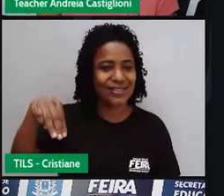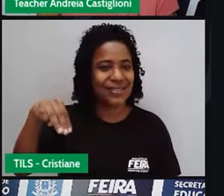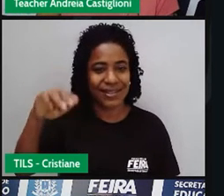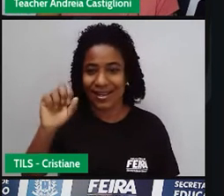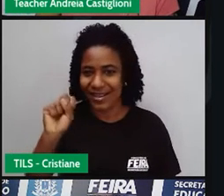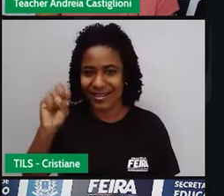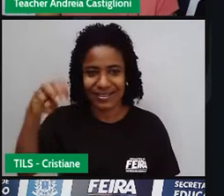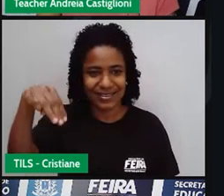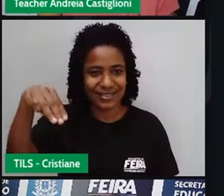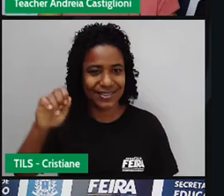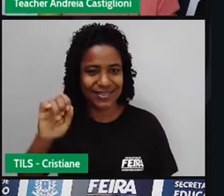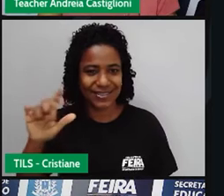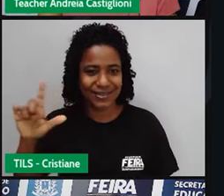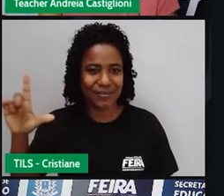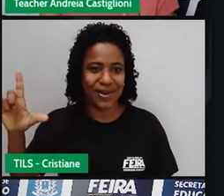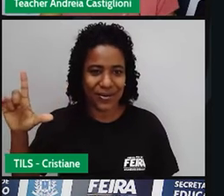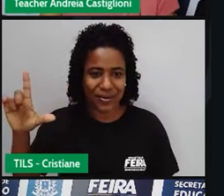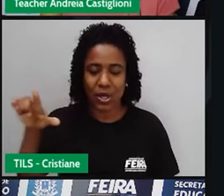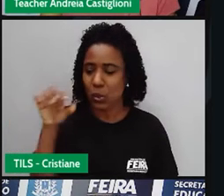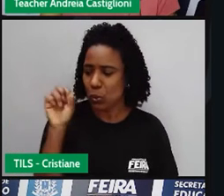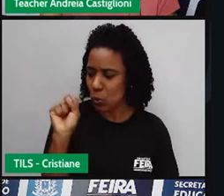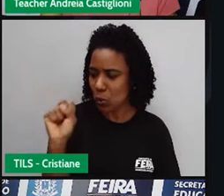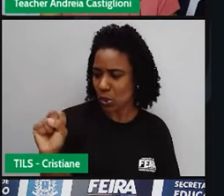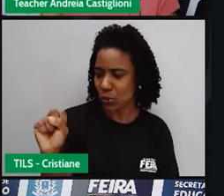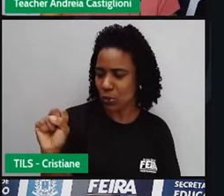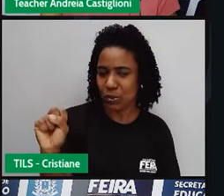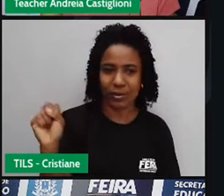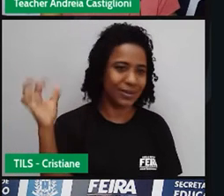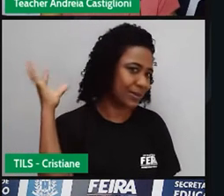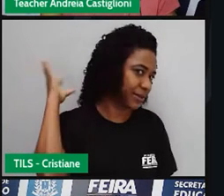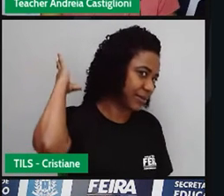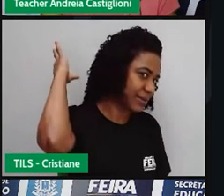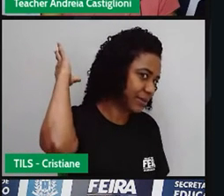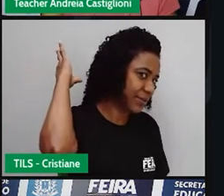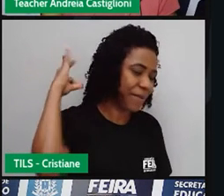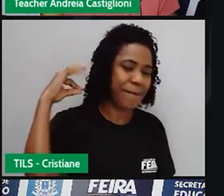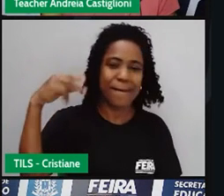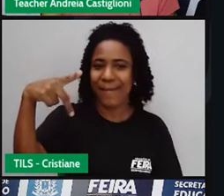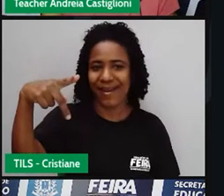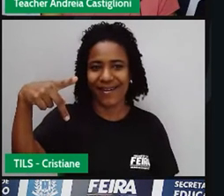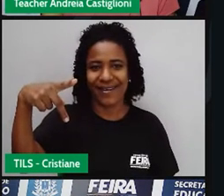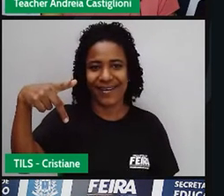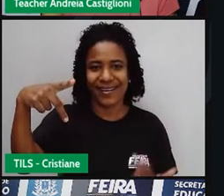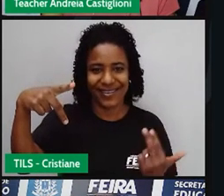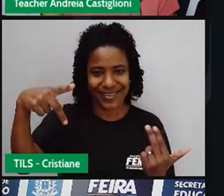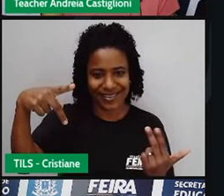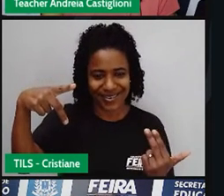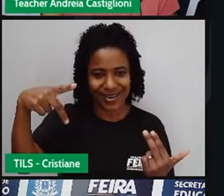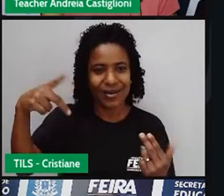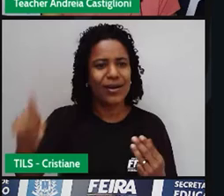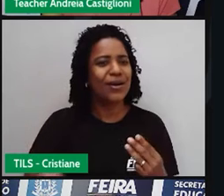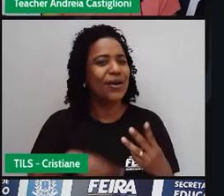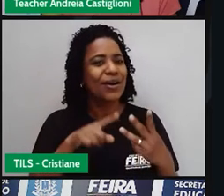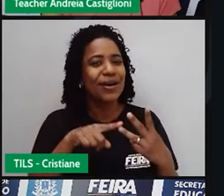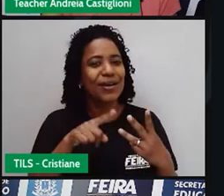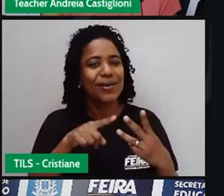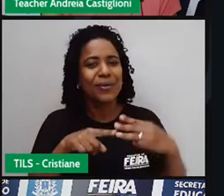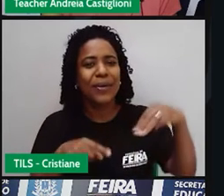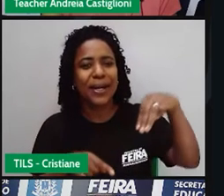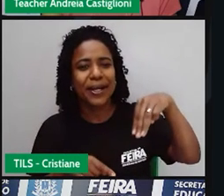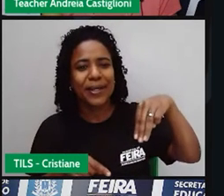Netflix na letra L que quer dizer que aquela roupa é do tamanho para quem é Oi e o médio